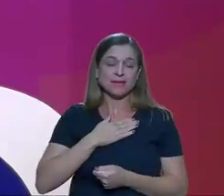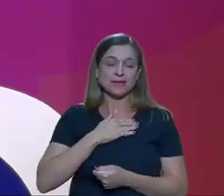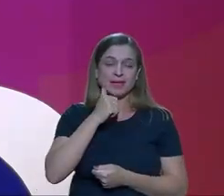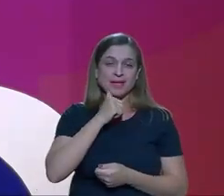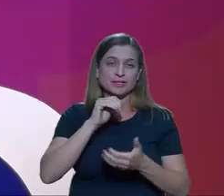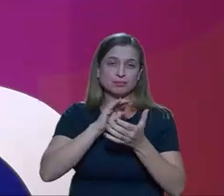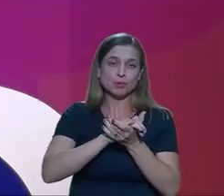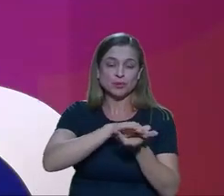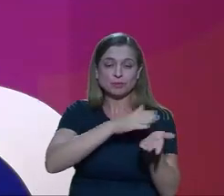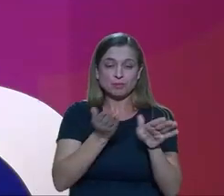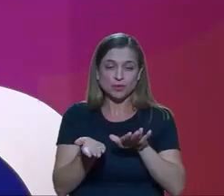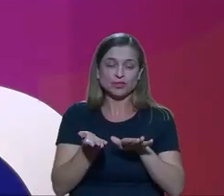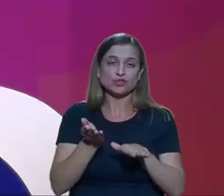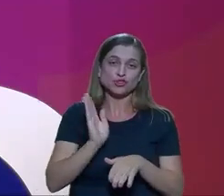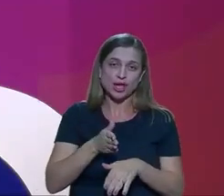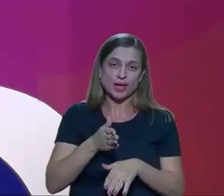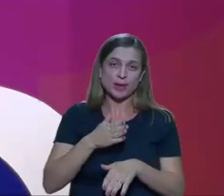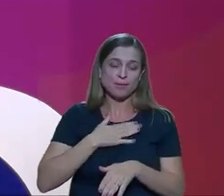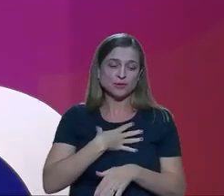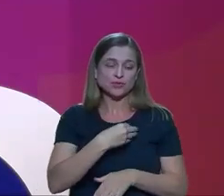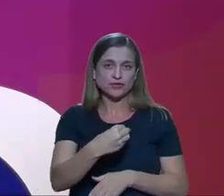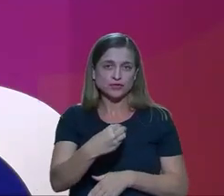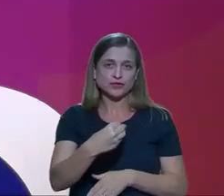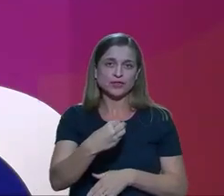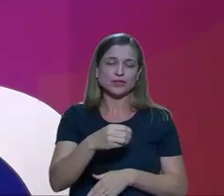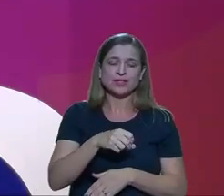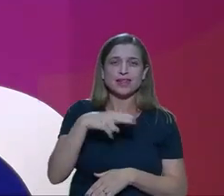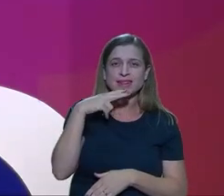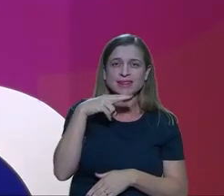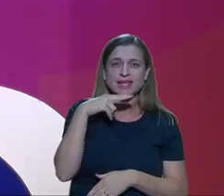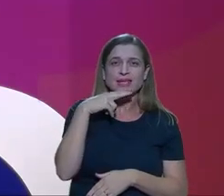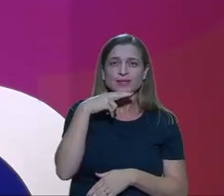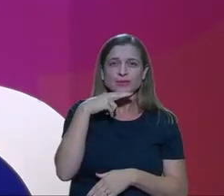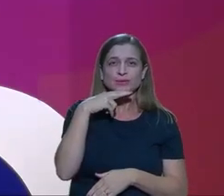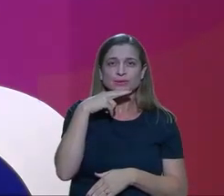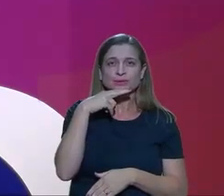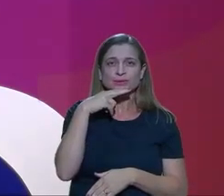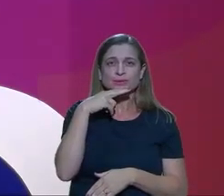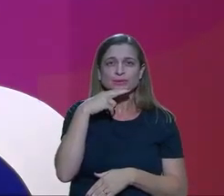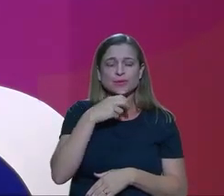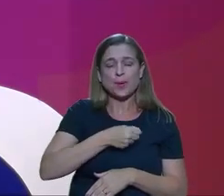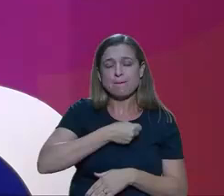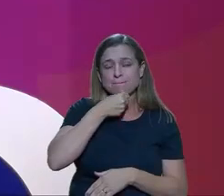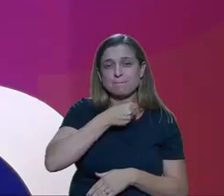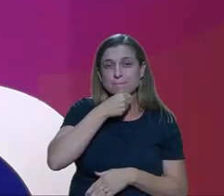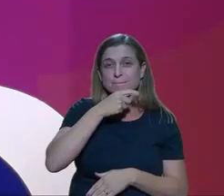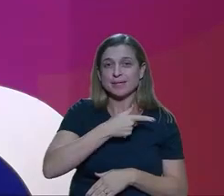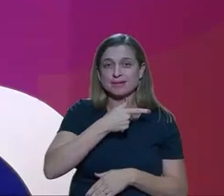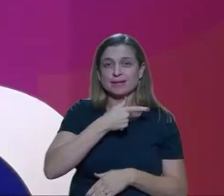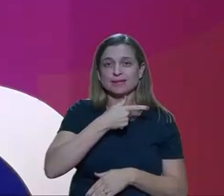falecida, meus filhos, meus netos, meus